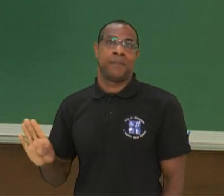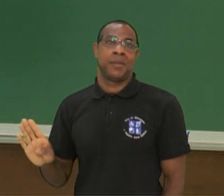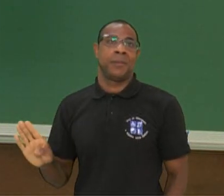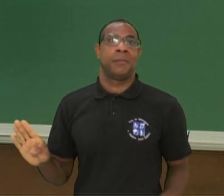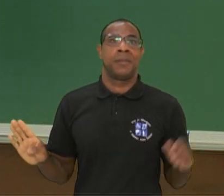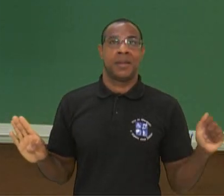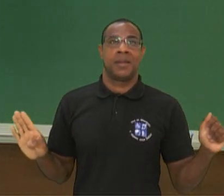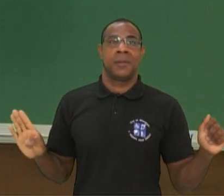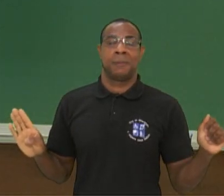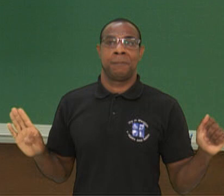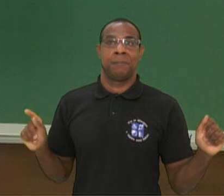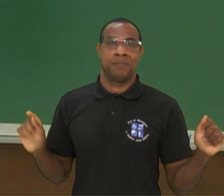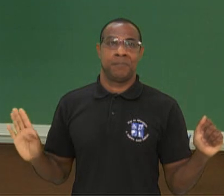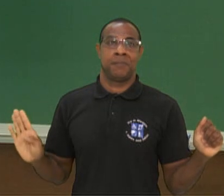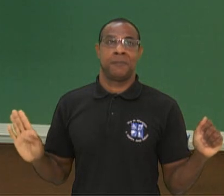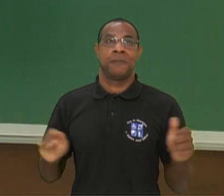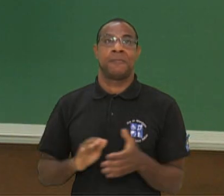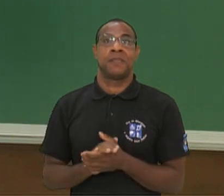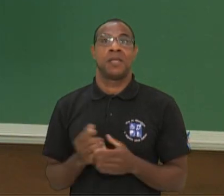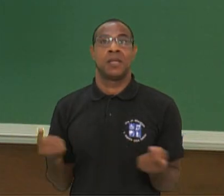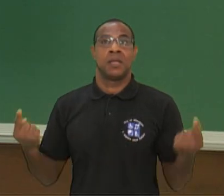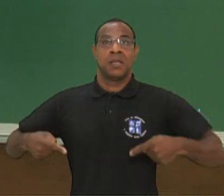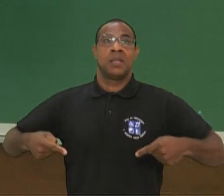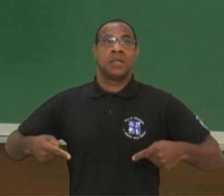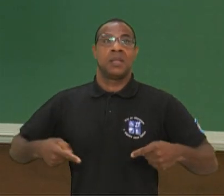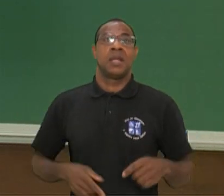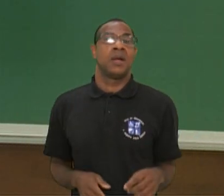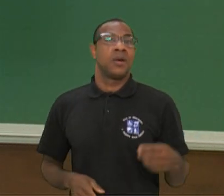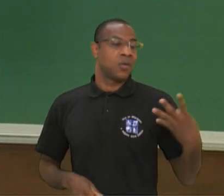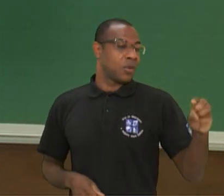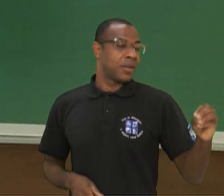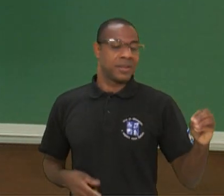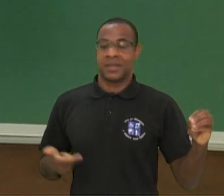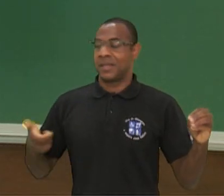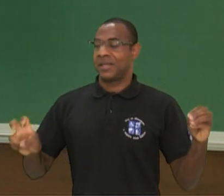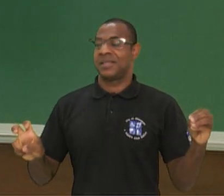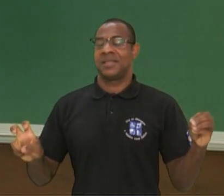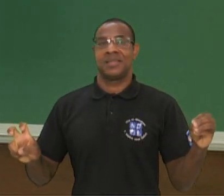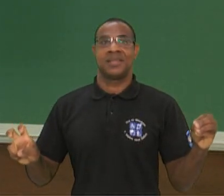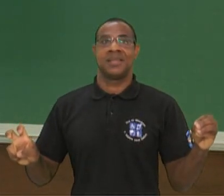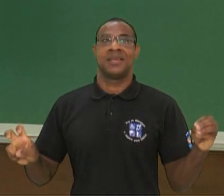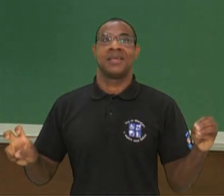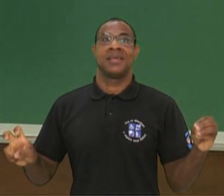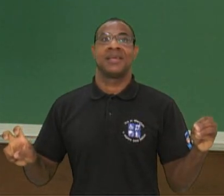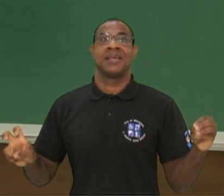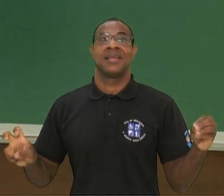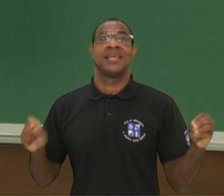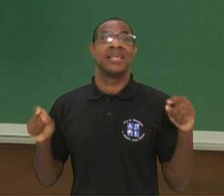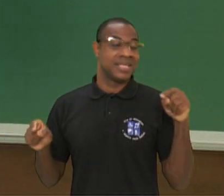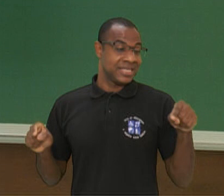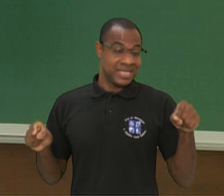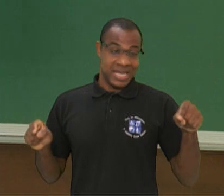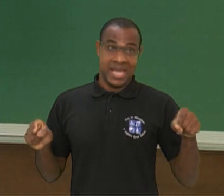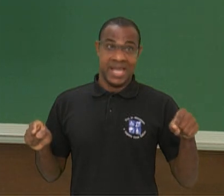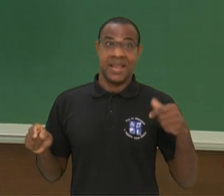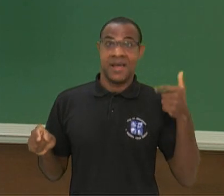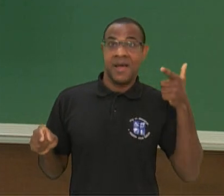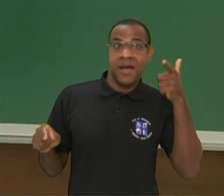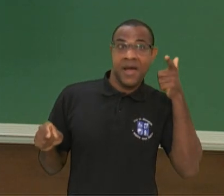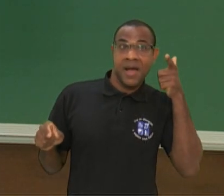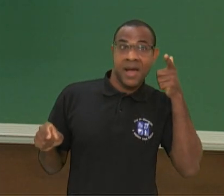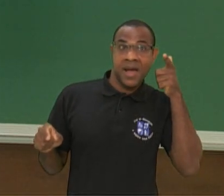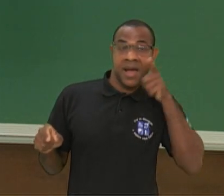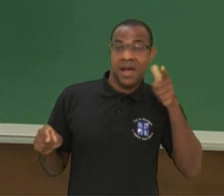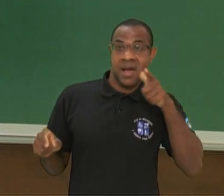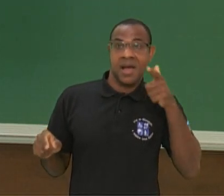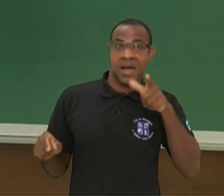o placar aqui, nessa disputa, está 40-15. Se esse jogador A fizer o próximo ponto, ele fecha esse